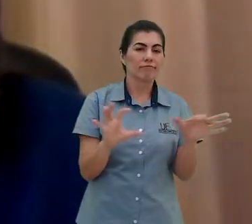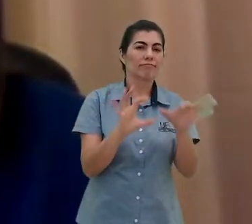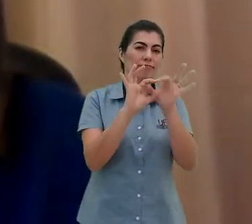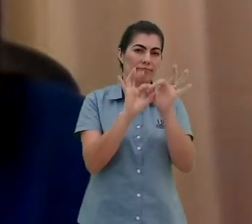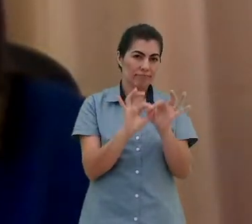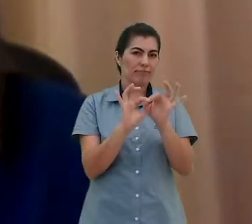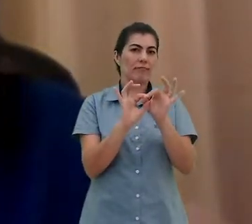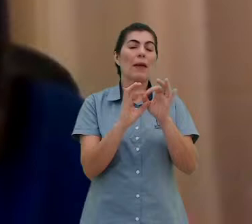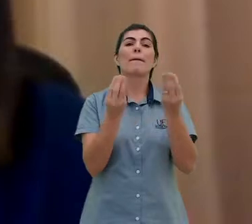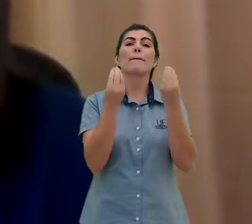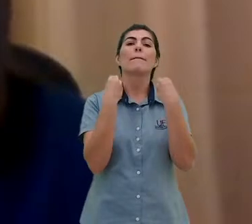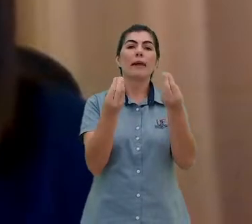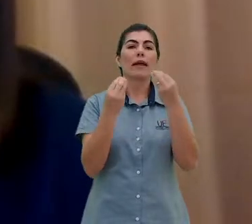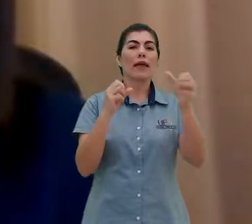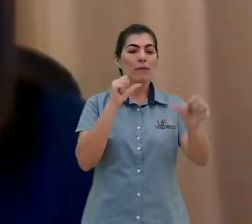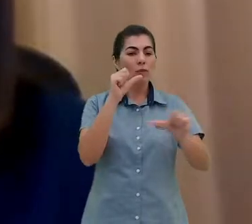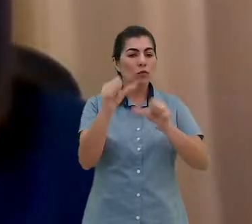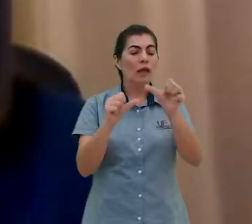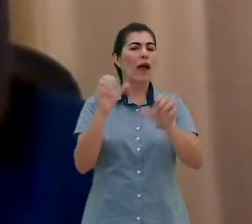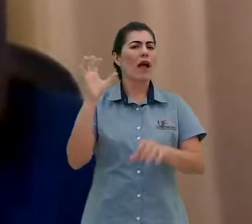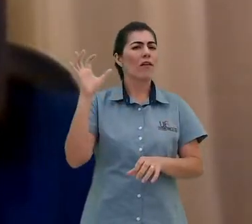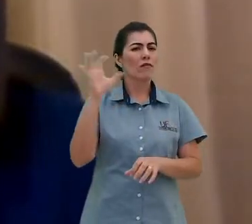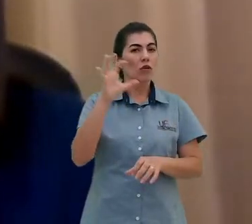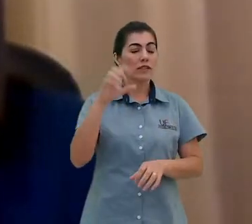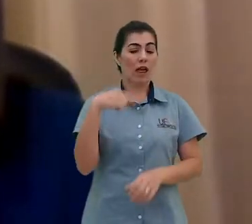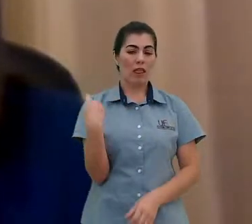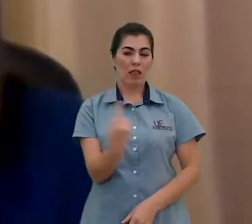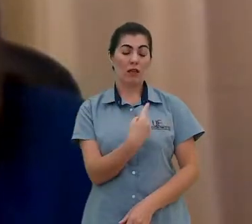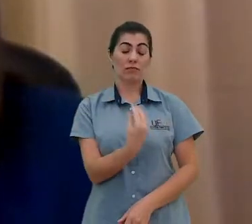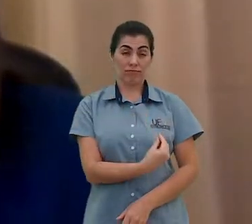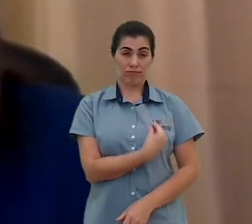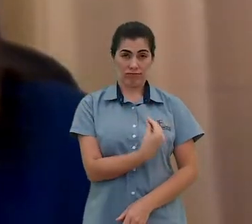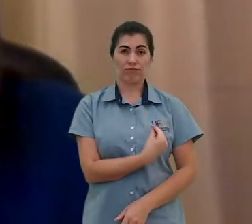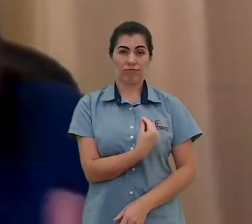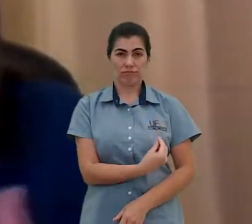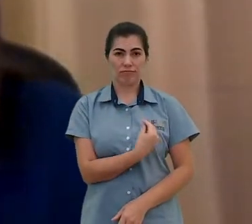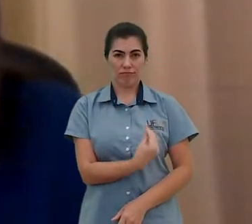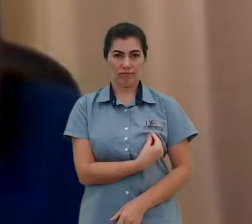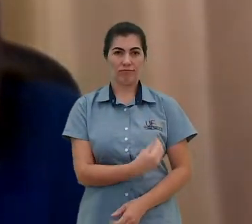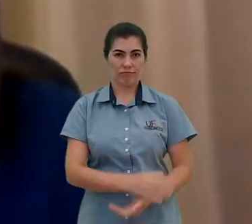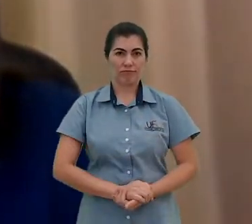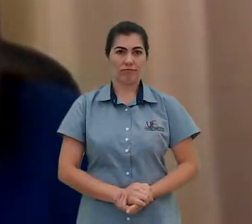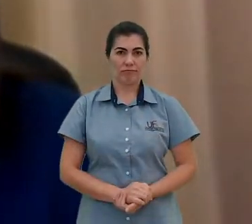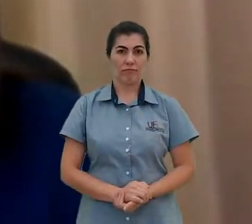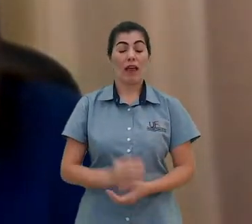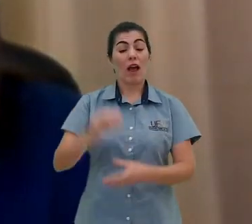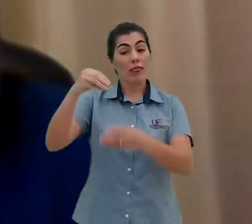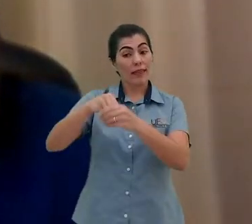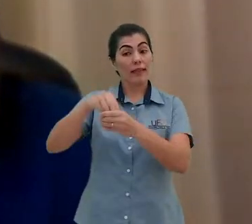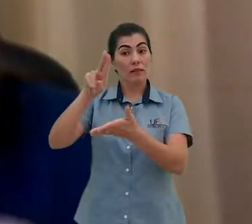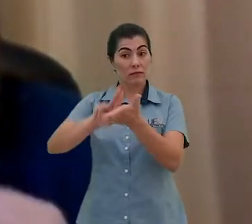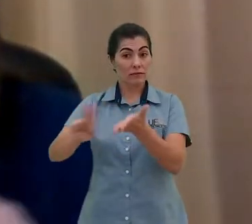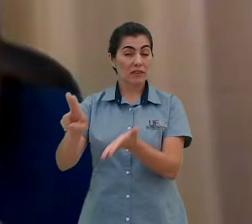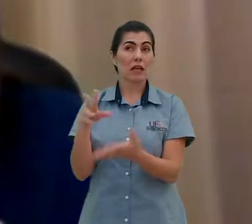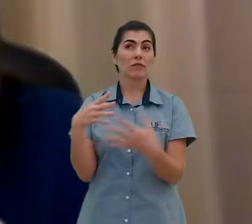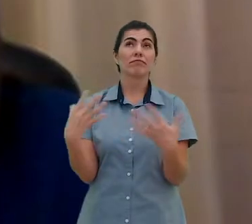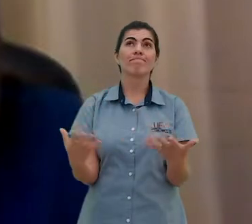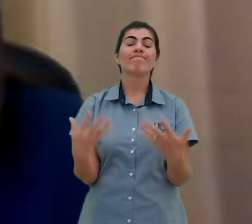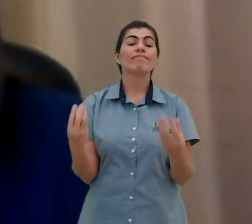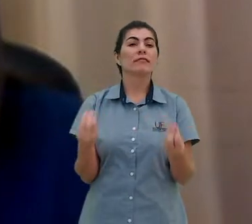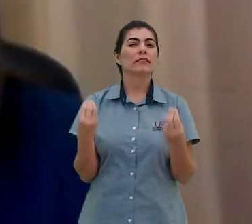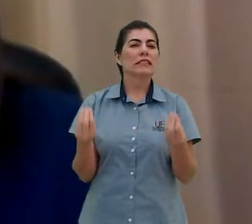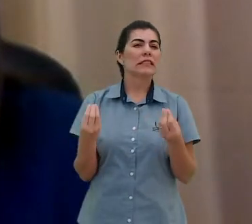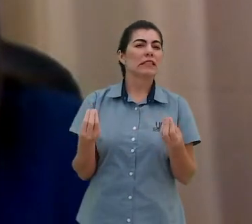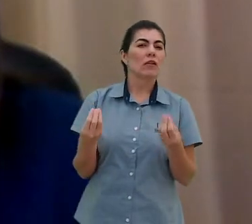forma, modificar, influenciar a nossa vida, né? Na questão da universidade, eu acho que uma das questões